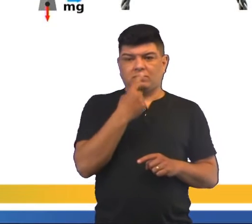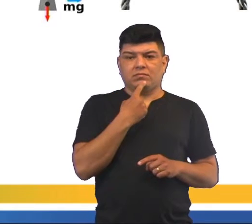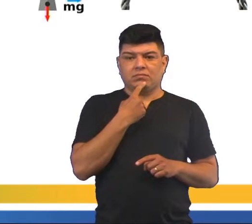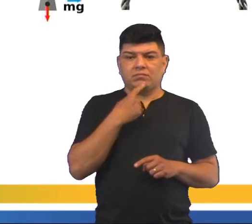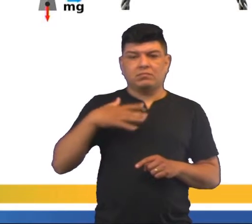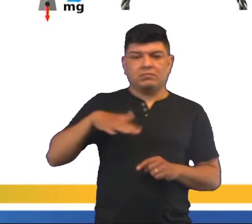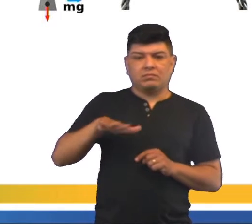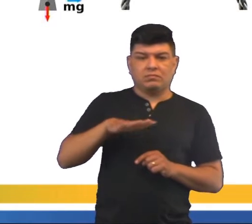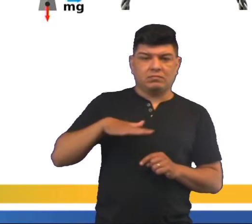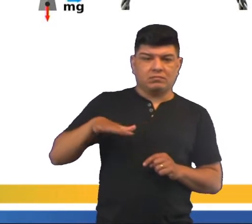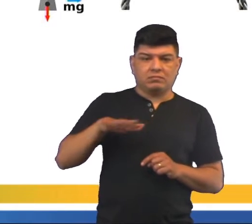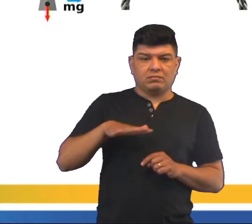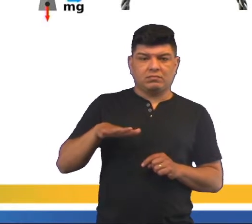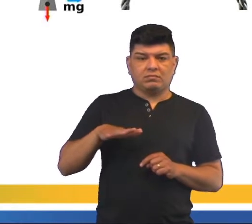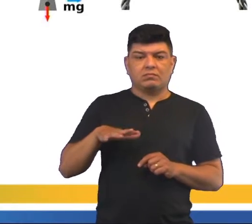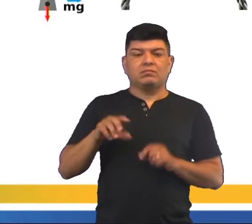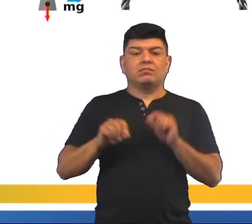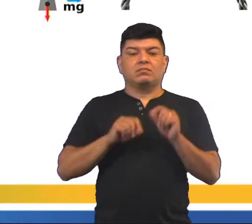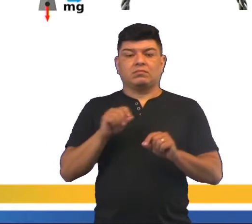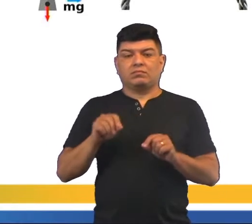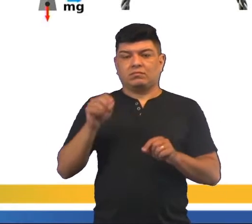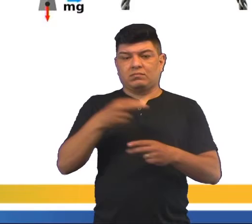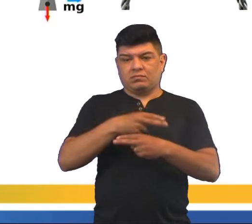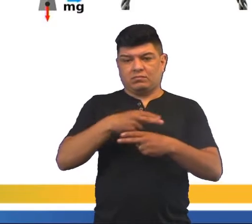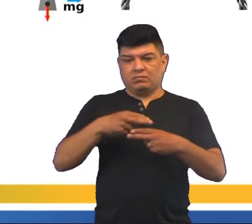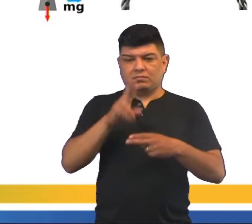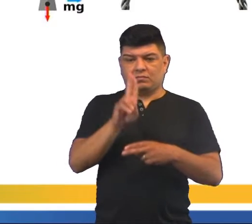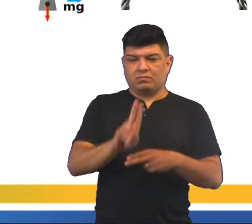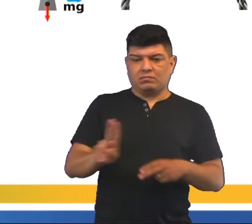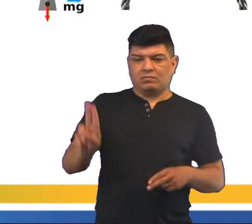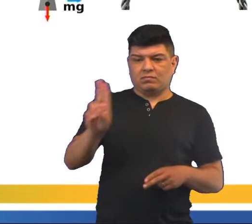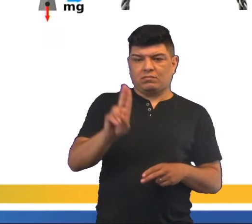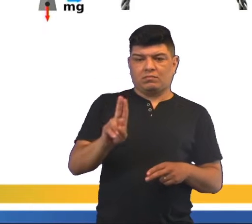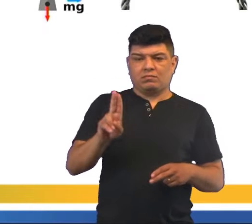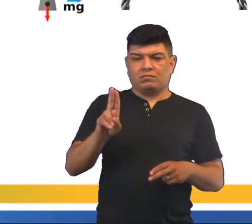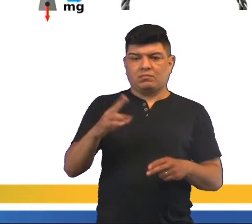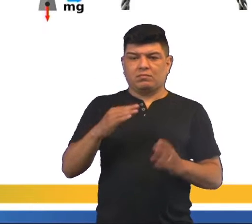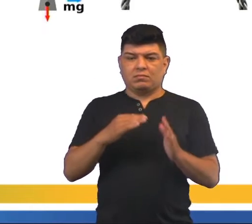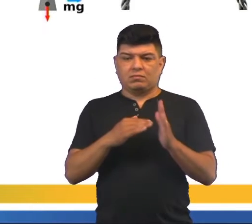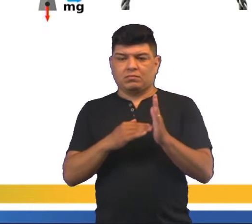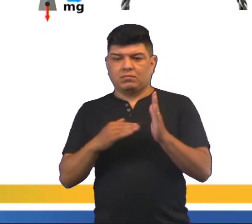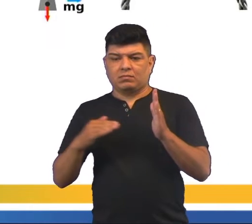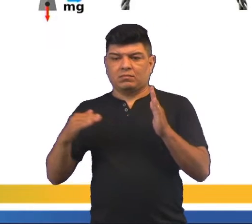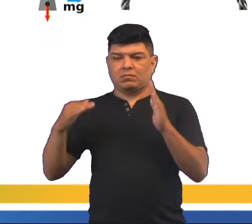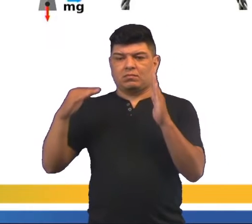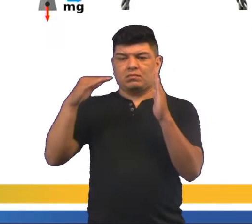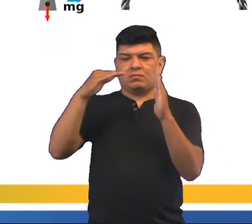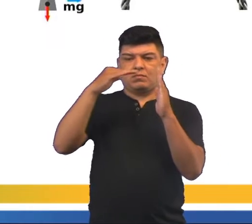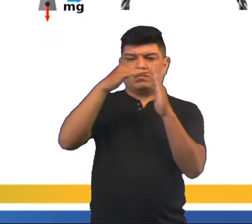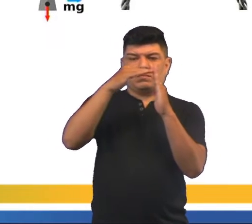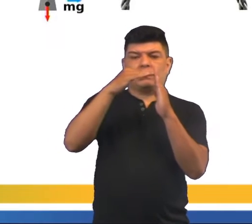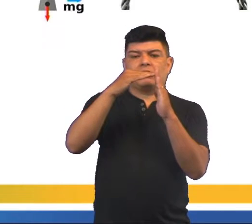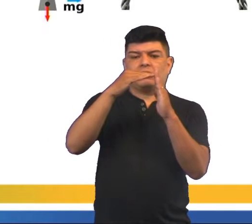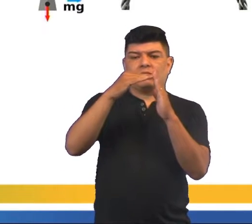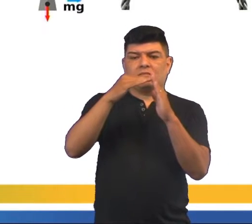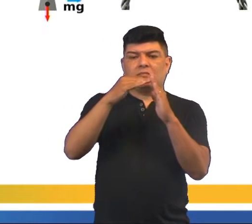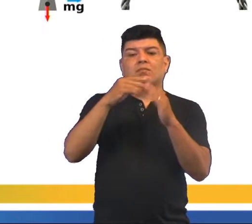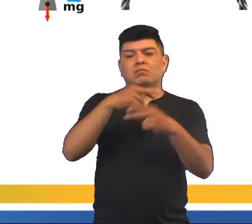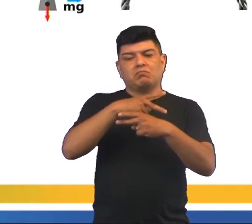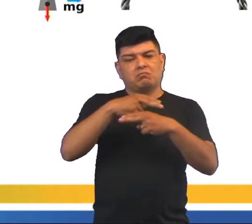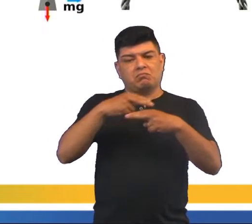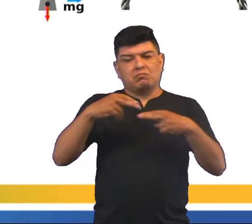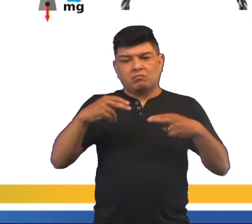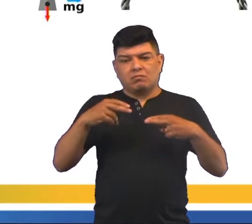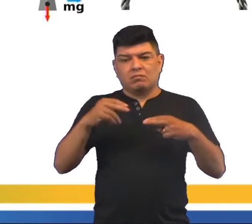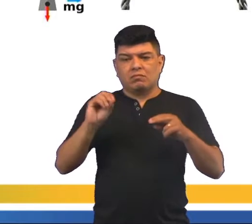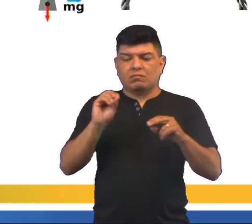basicamente né ferramentas que são utilizadas para elevar de forma vertical um corpo